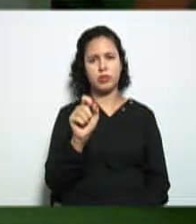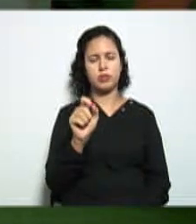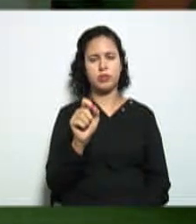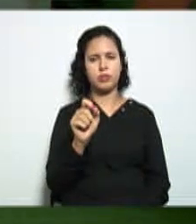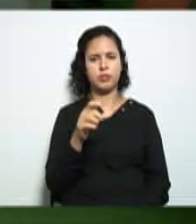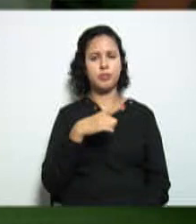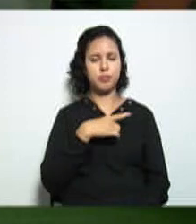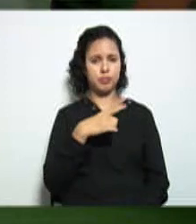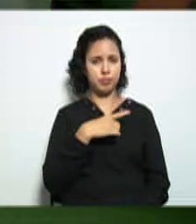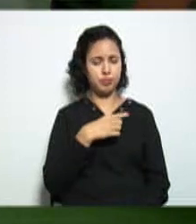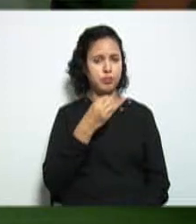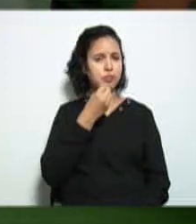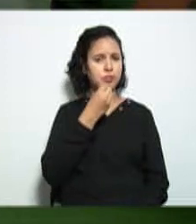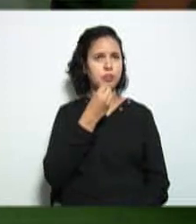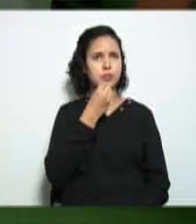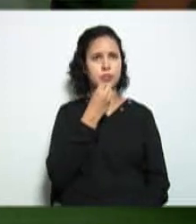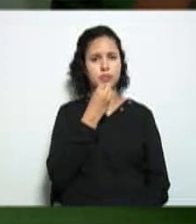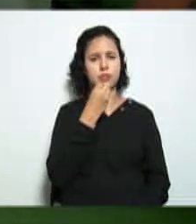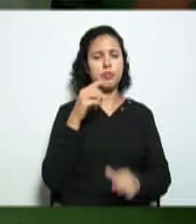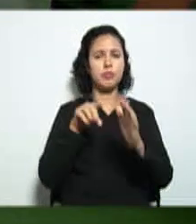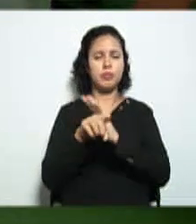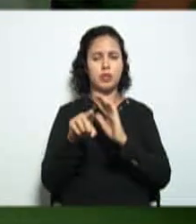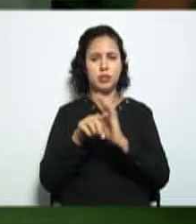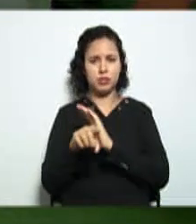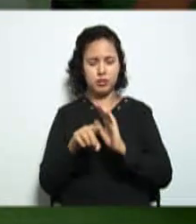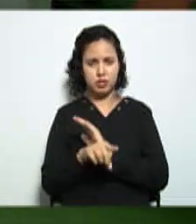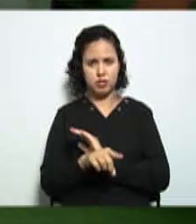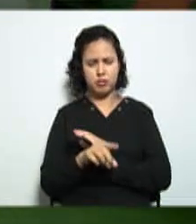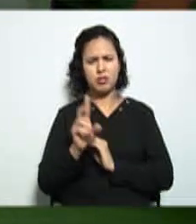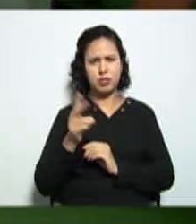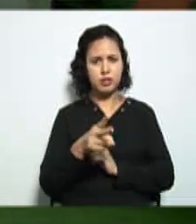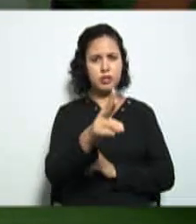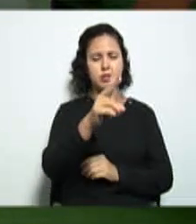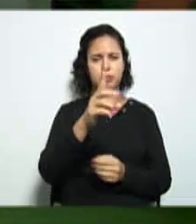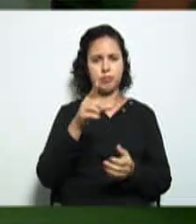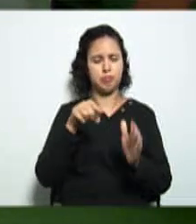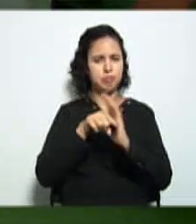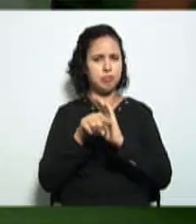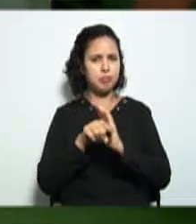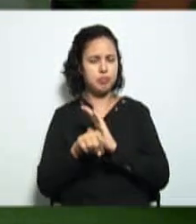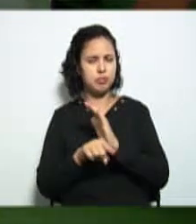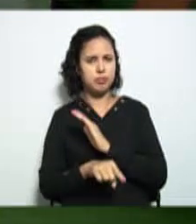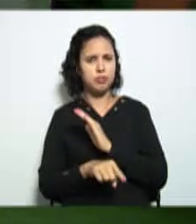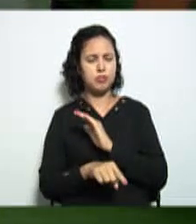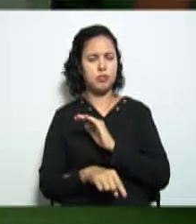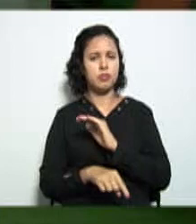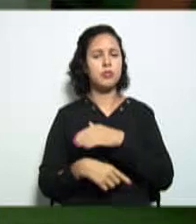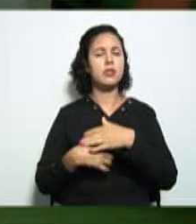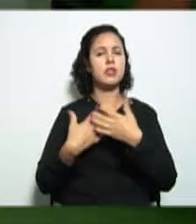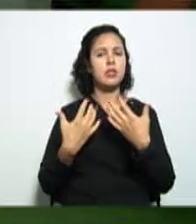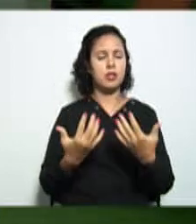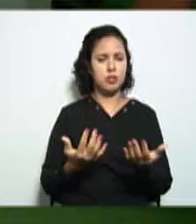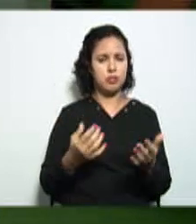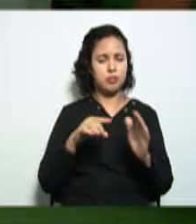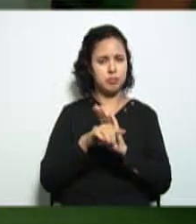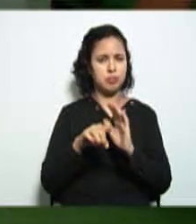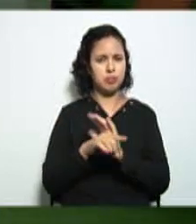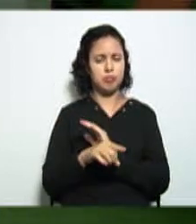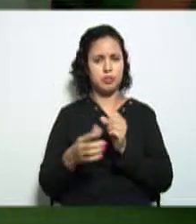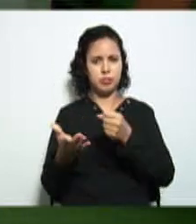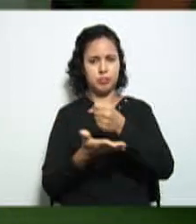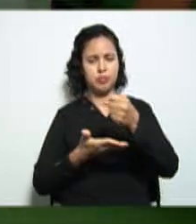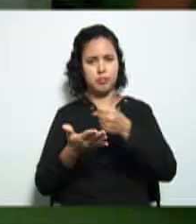você tem essa oportunidade de perguntar. Pergunte sempre. São as perguntas, e é a pergunta que é a base do conhecimento